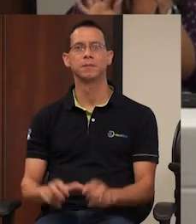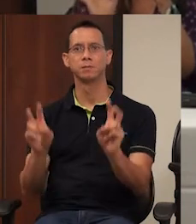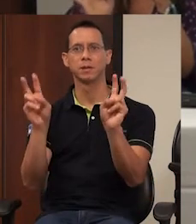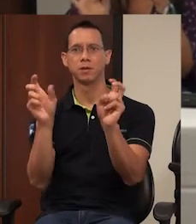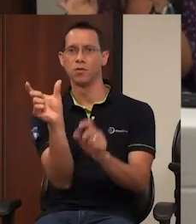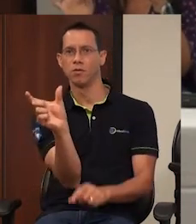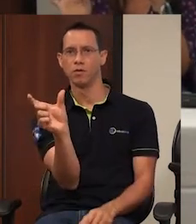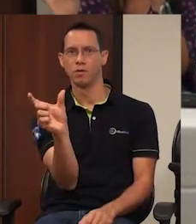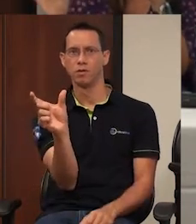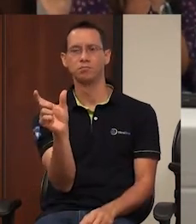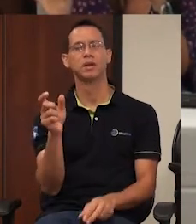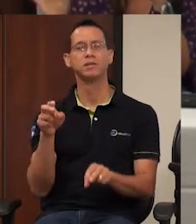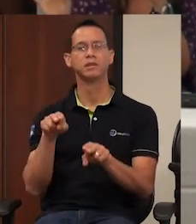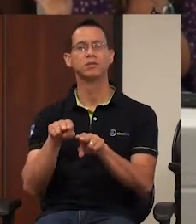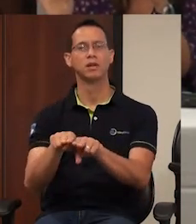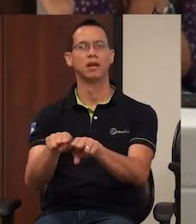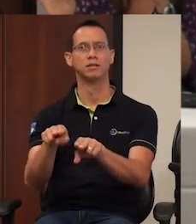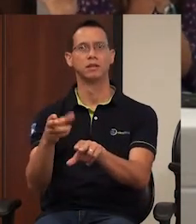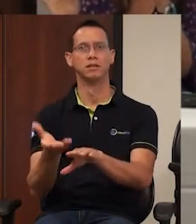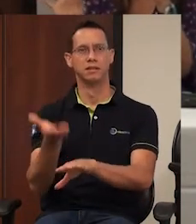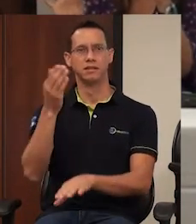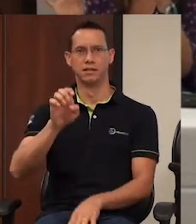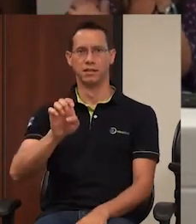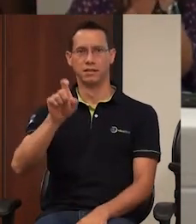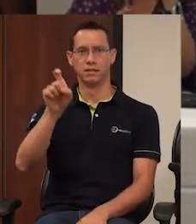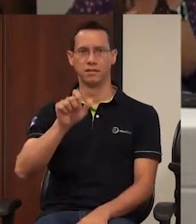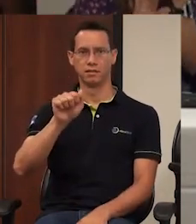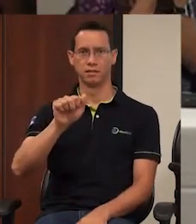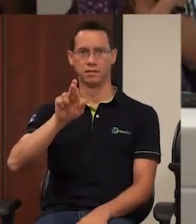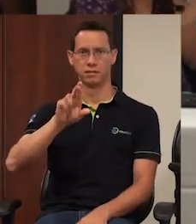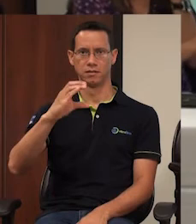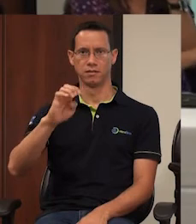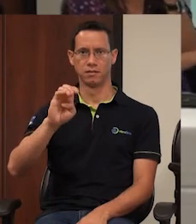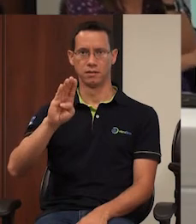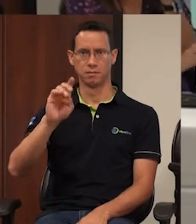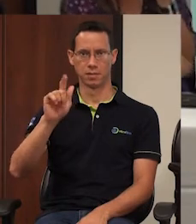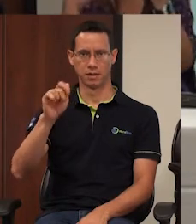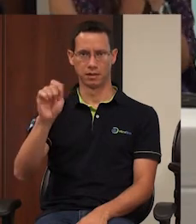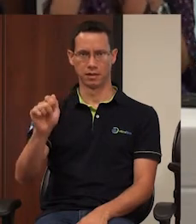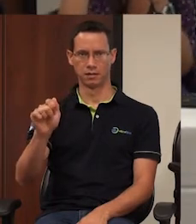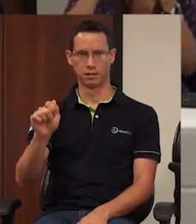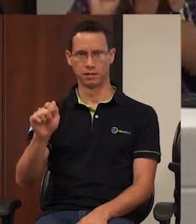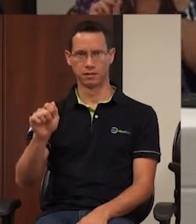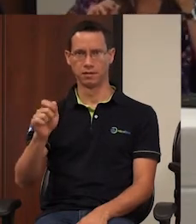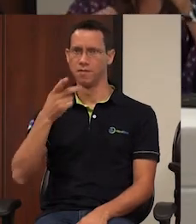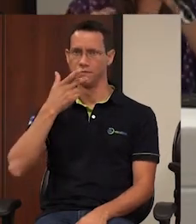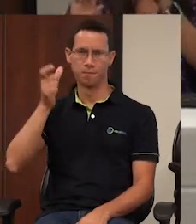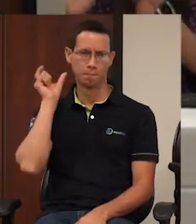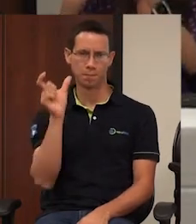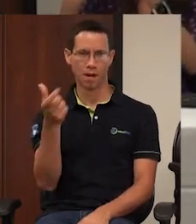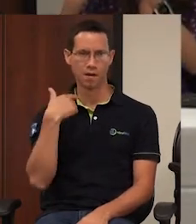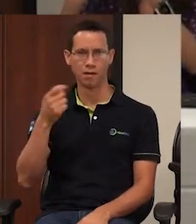expressão, está com a sexualidade exacerbada. E porque o fulano está com a sexualidade exacerbada, taca remédio